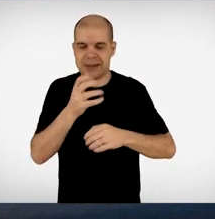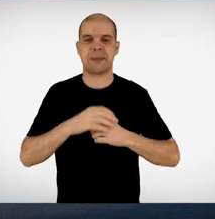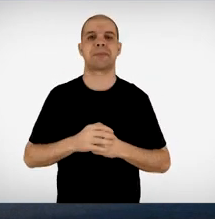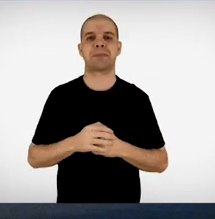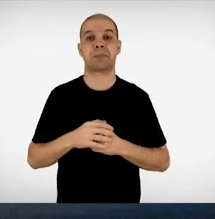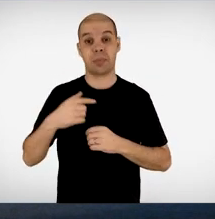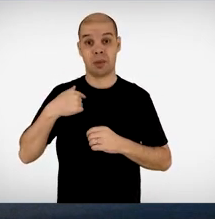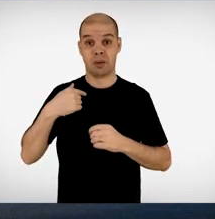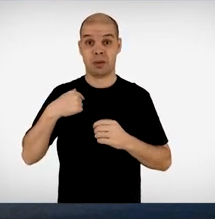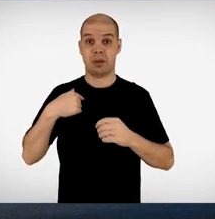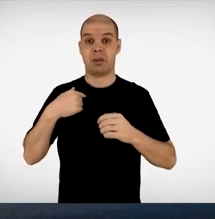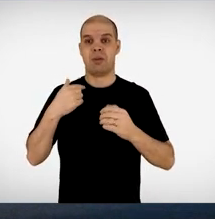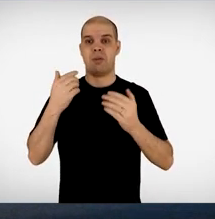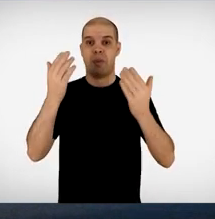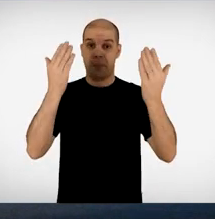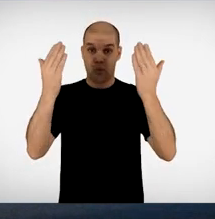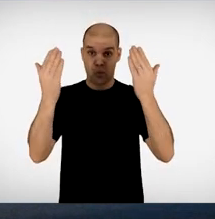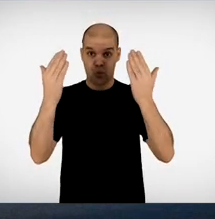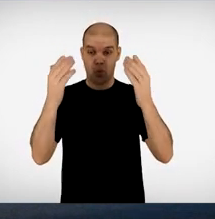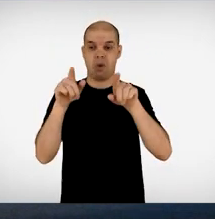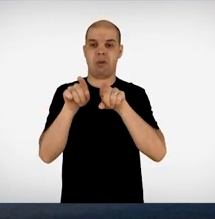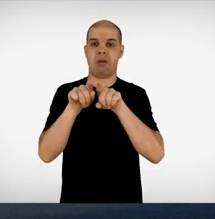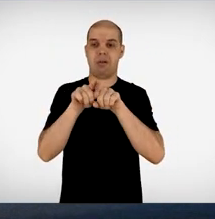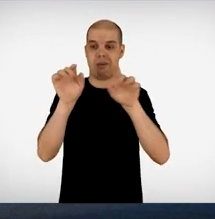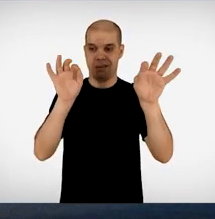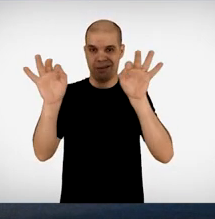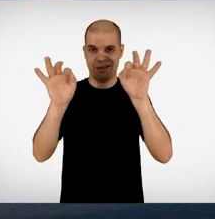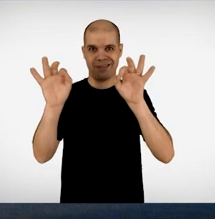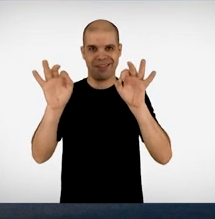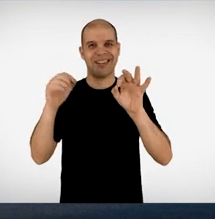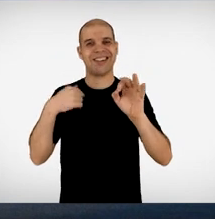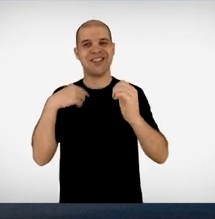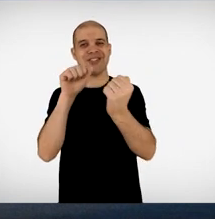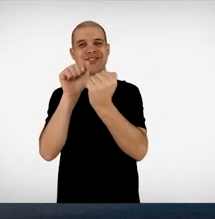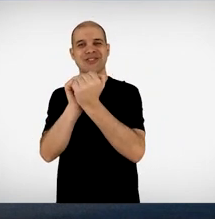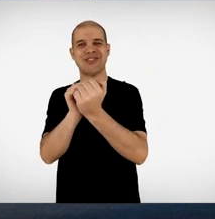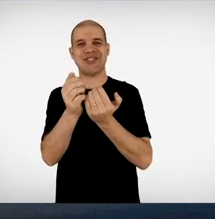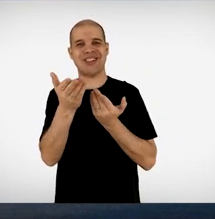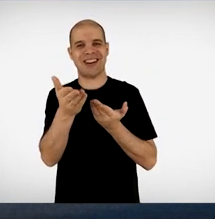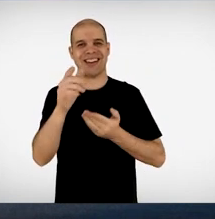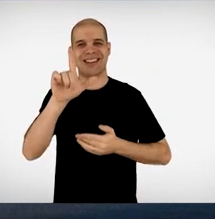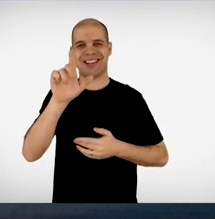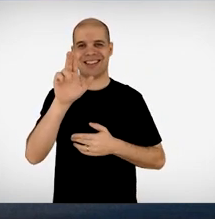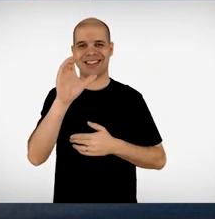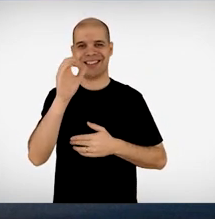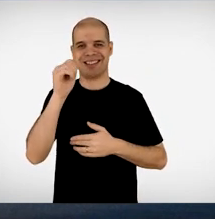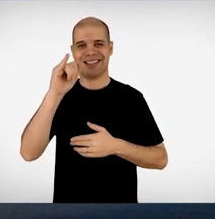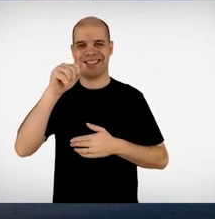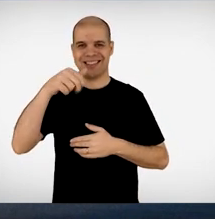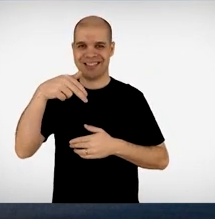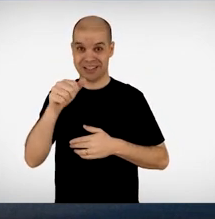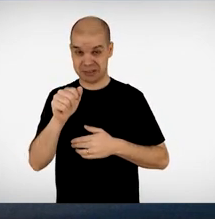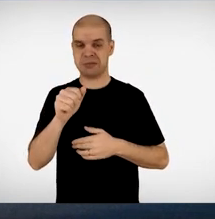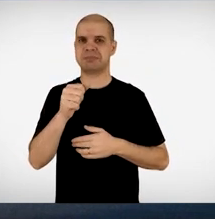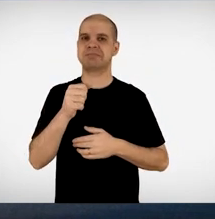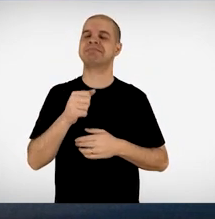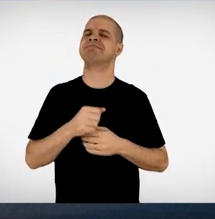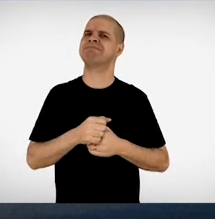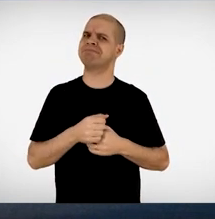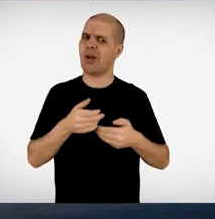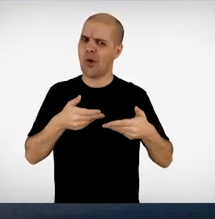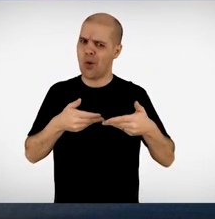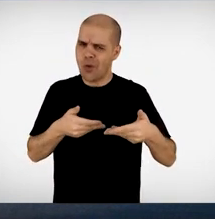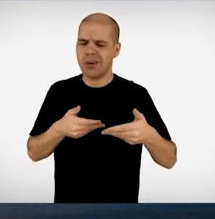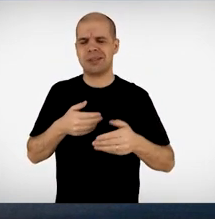sou psicóloga, sou psicanalista da mesma sociedade de psicanálise da qual faz parte a Luciana. Eu agradeço o convite para estar